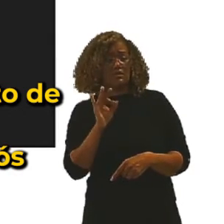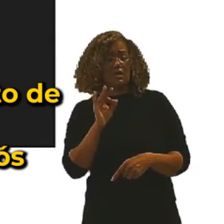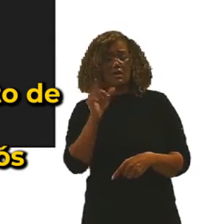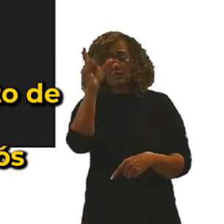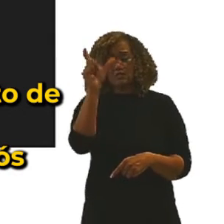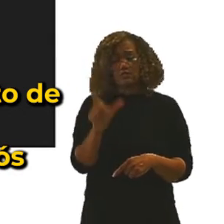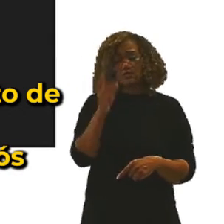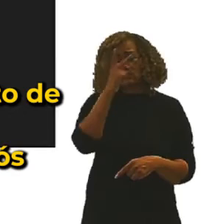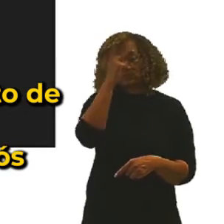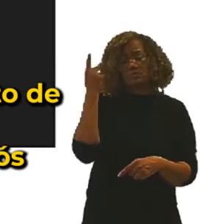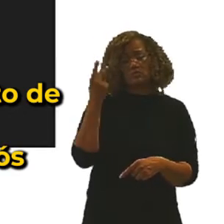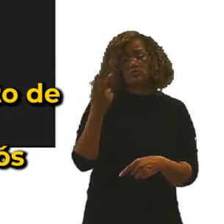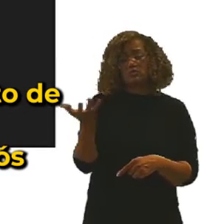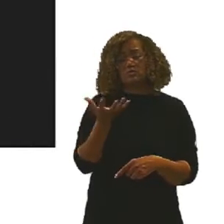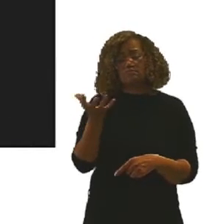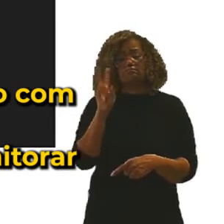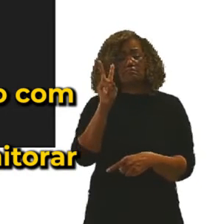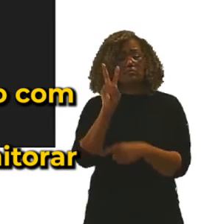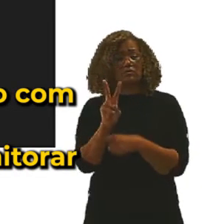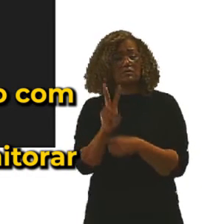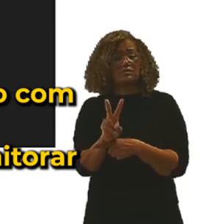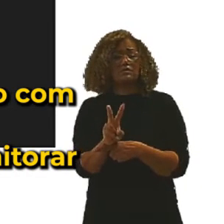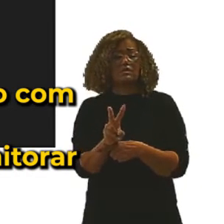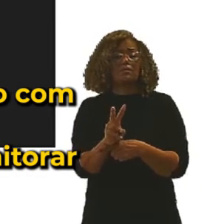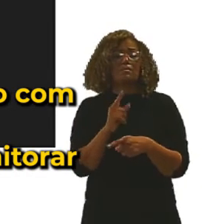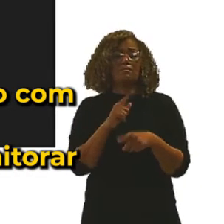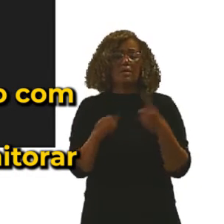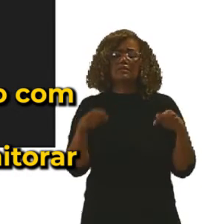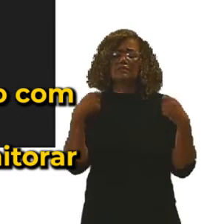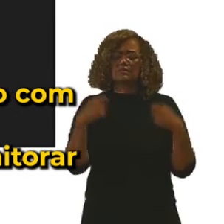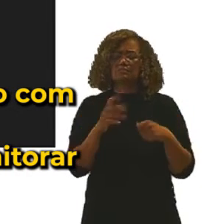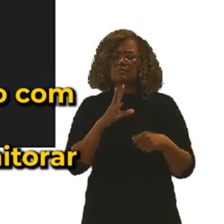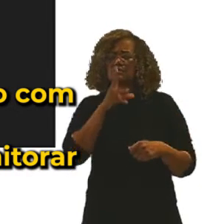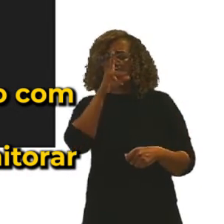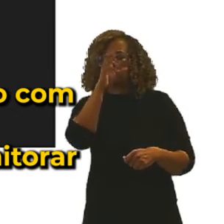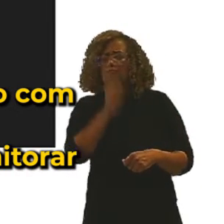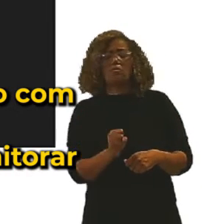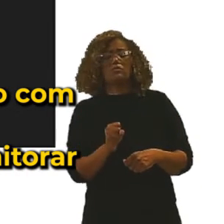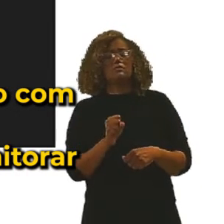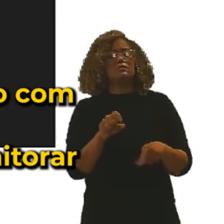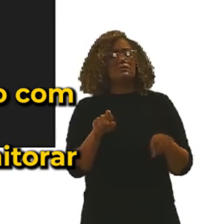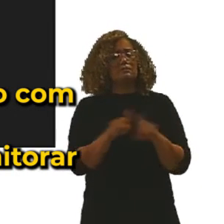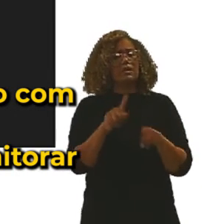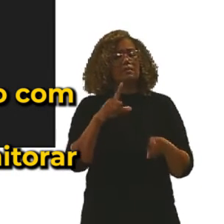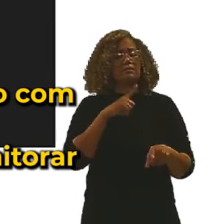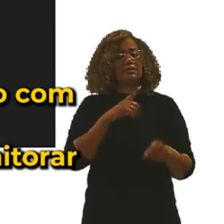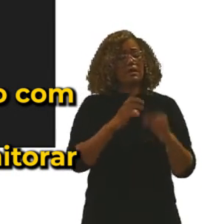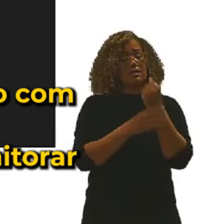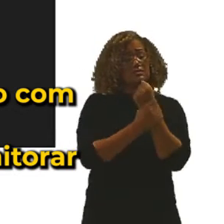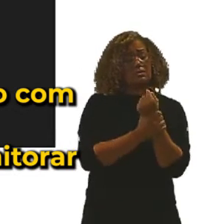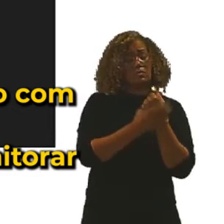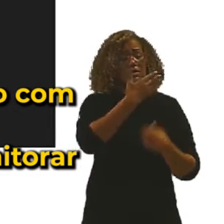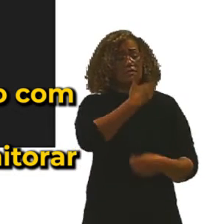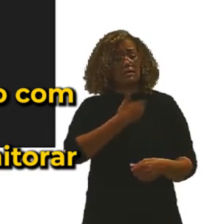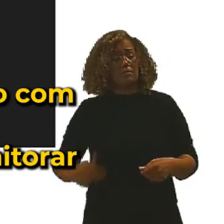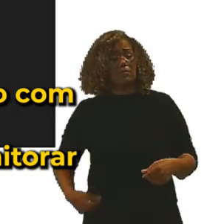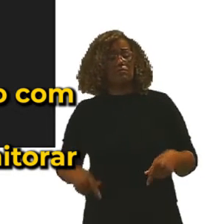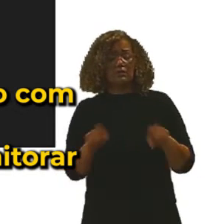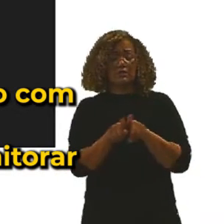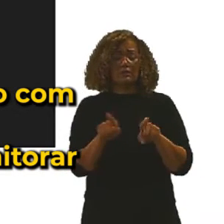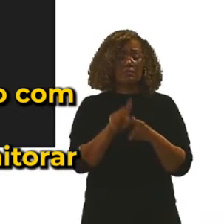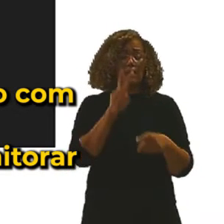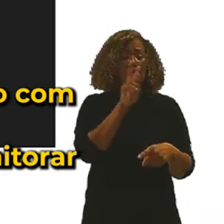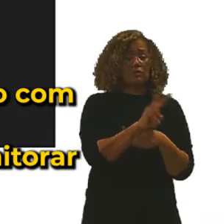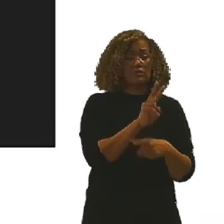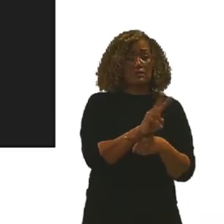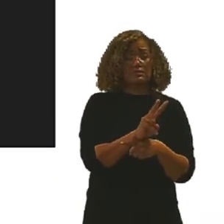pedido protetivas e que nós precisamos cada vez mais fortalecer o monitoramento com parcerias com a segurança pública, com a rede de proteção para